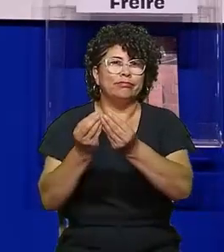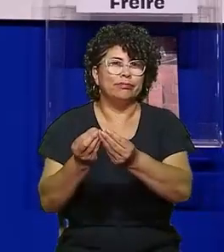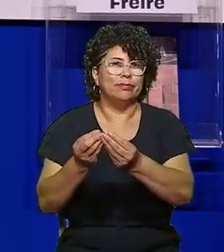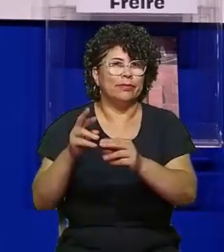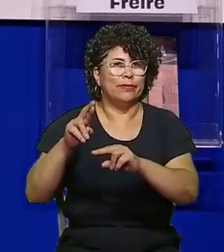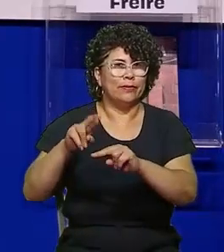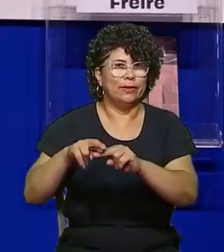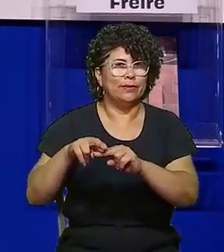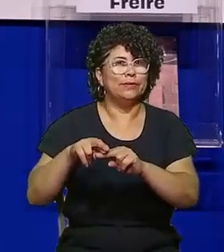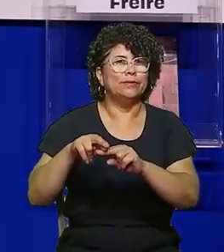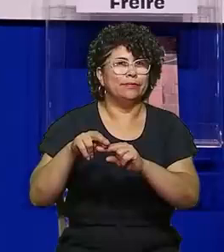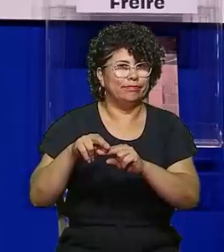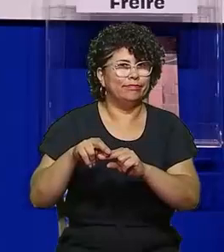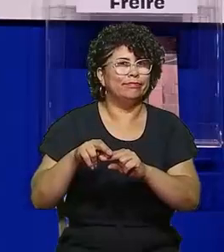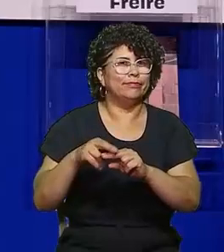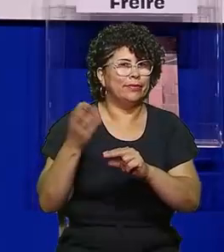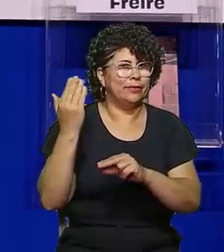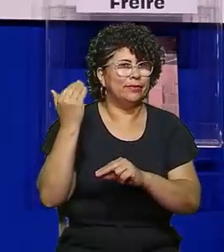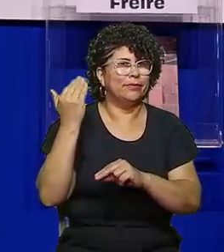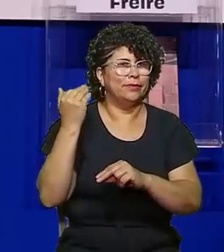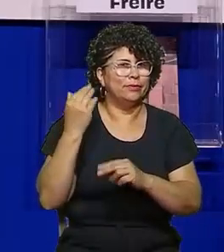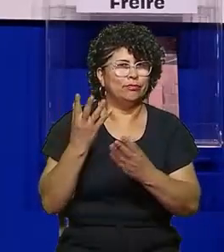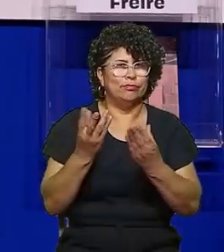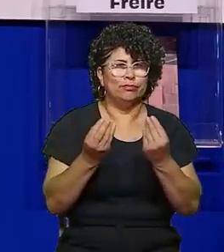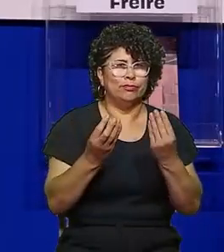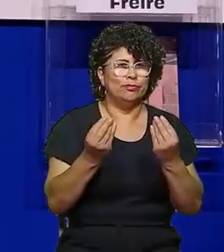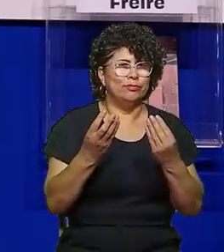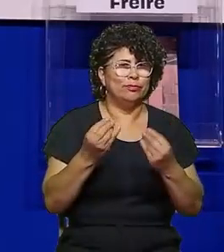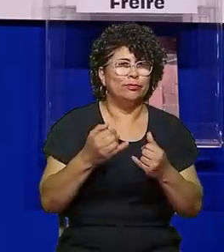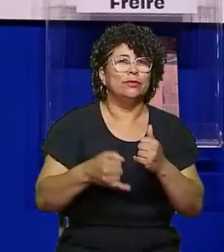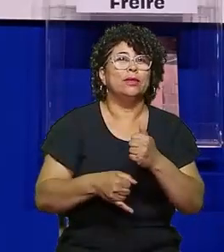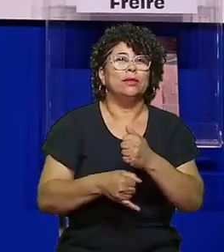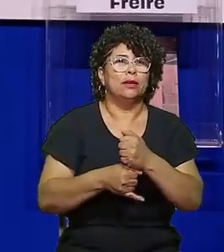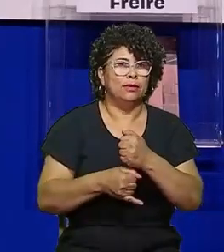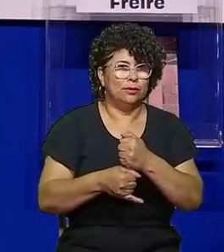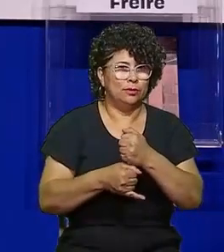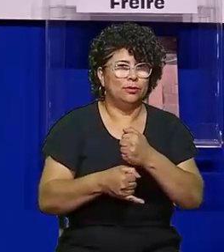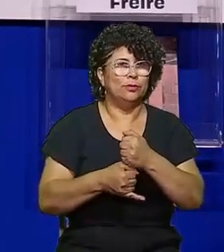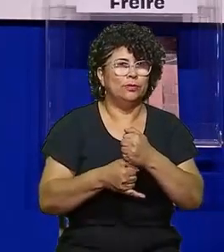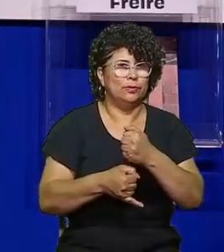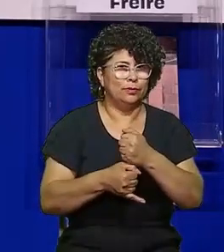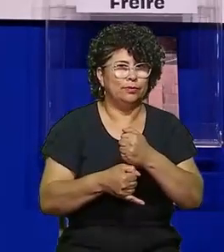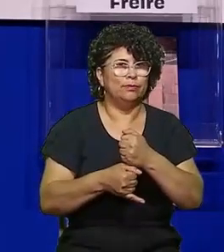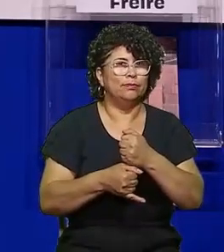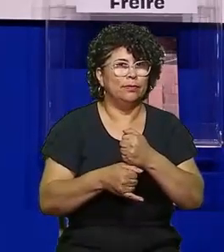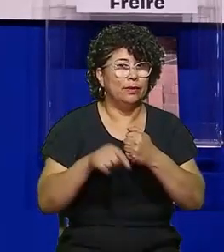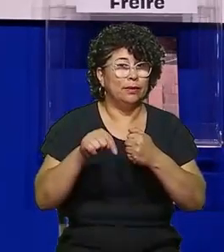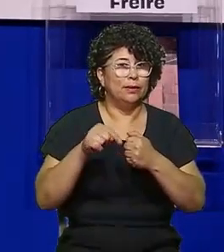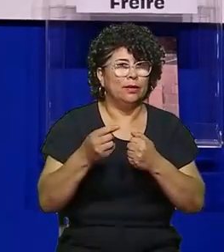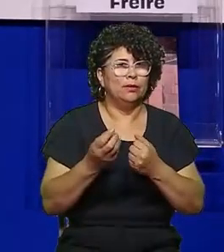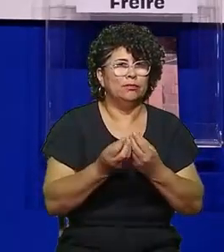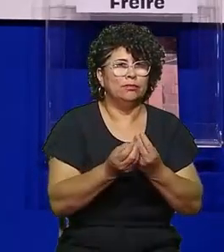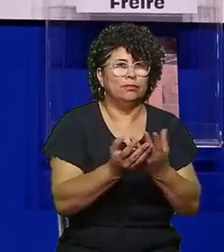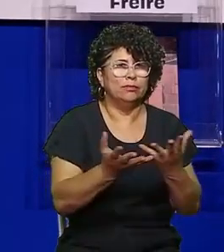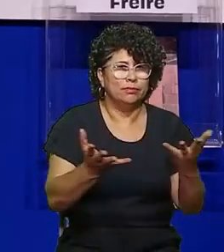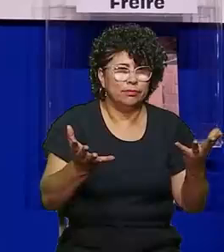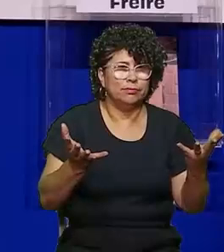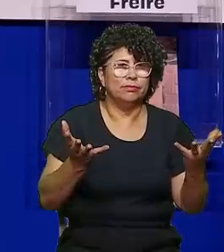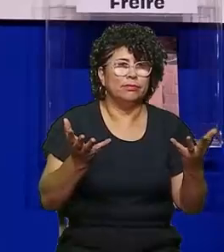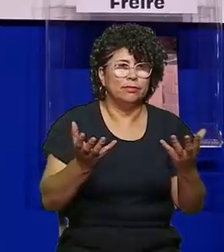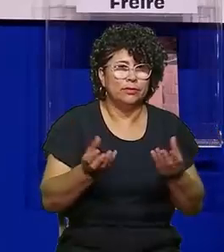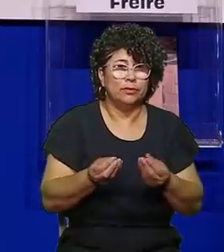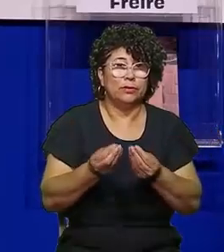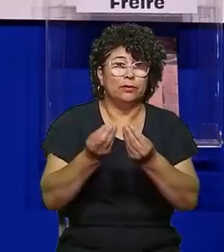muitos anos, na época da safra do caju, eu punha, ia a Varig para mandar, porque eu queria